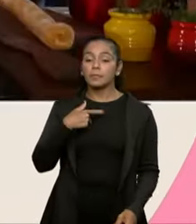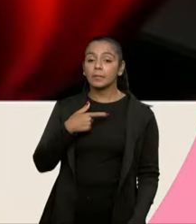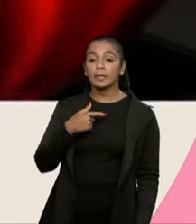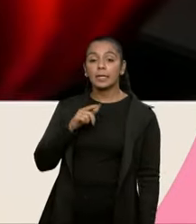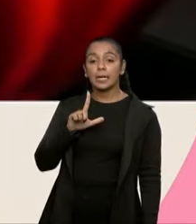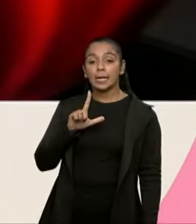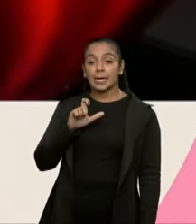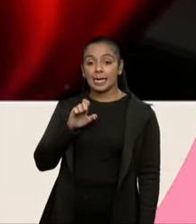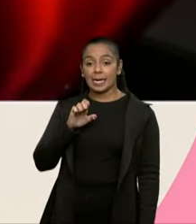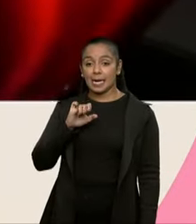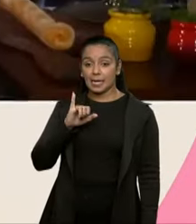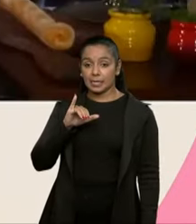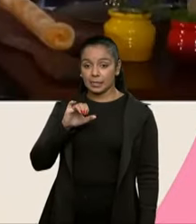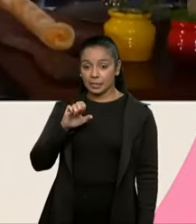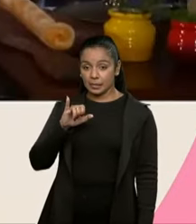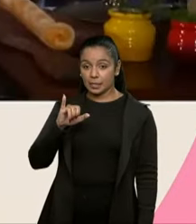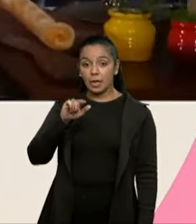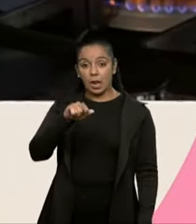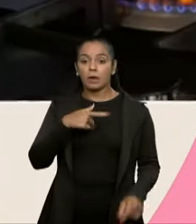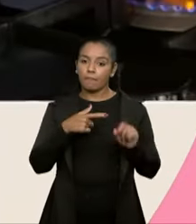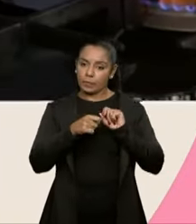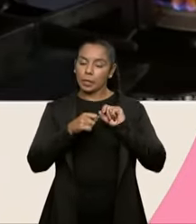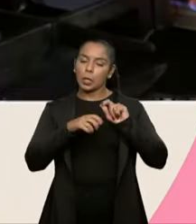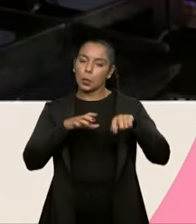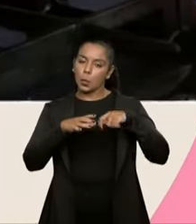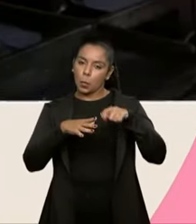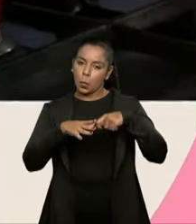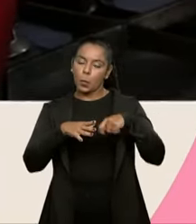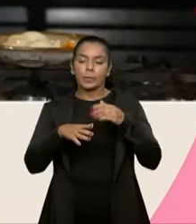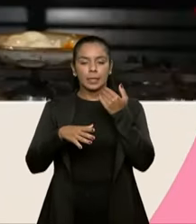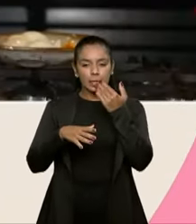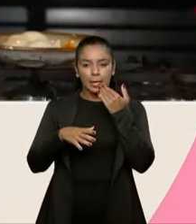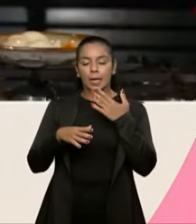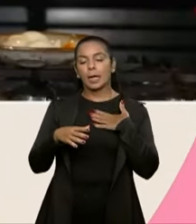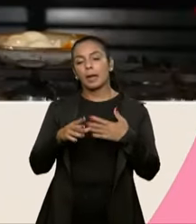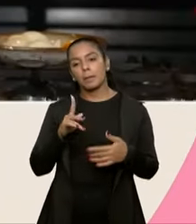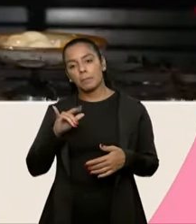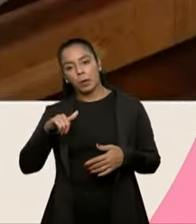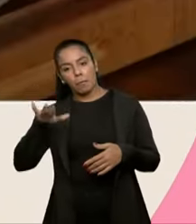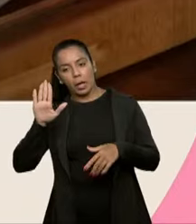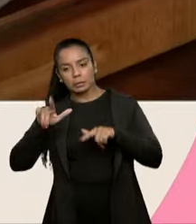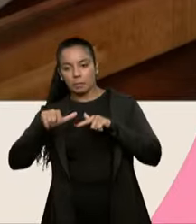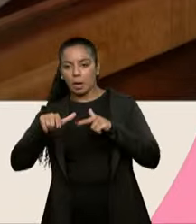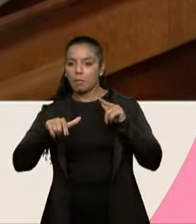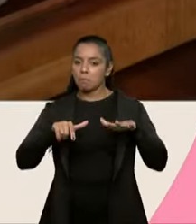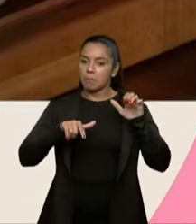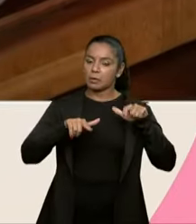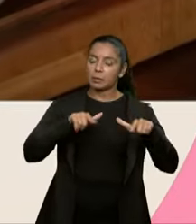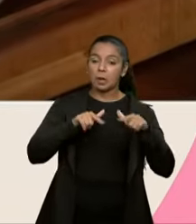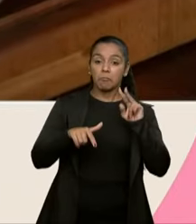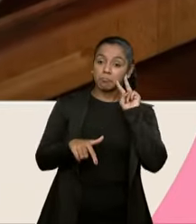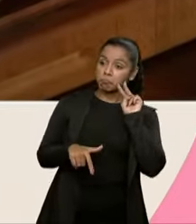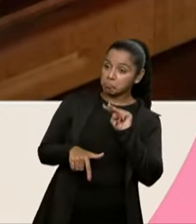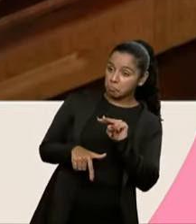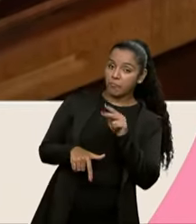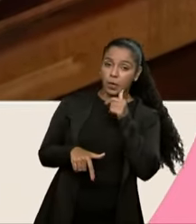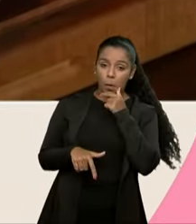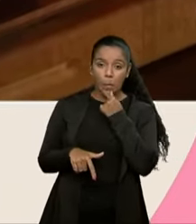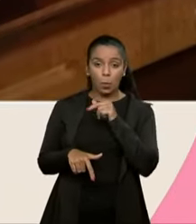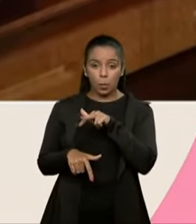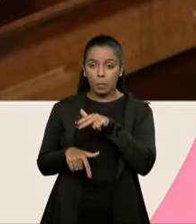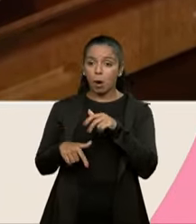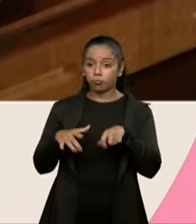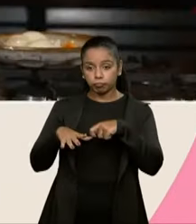meu irmão de criação, assim, ele que cozinhava em casa. Minha mãe, meu pai ia cedo para Vale, minha mãe ia cedo trabalhar. Então eu que via ele cozinhar, eu sempre gostava e ficava